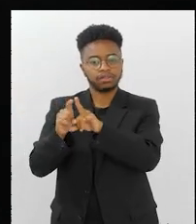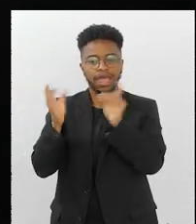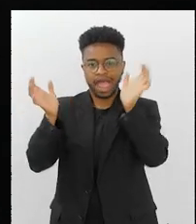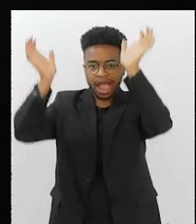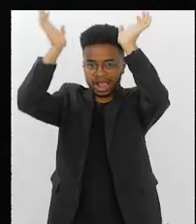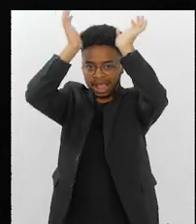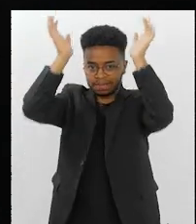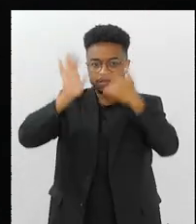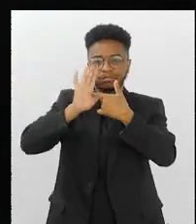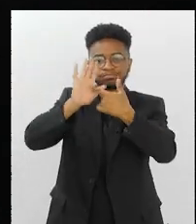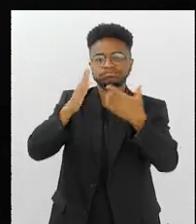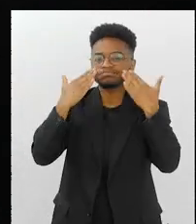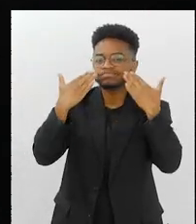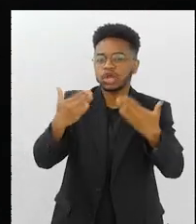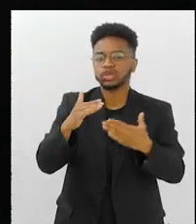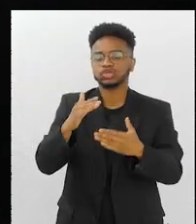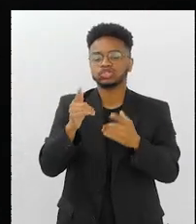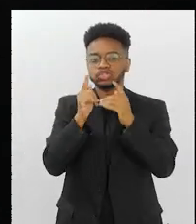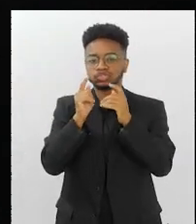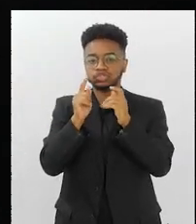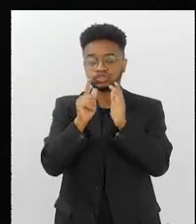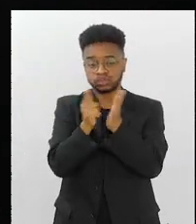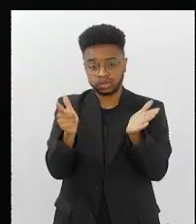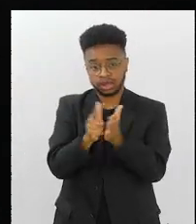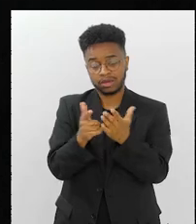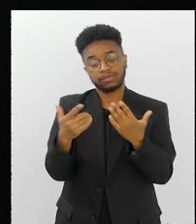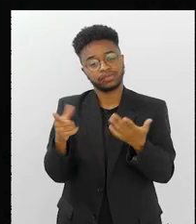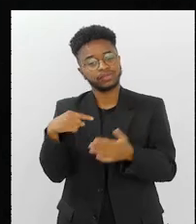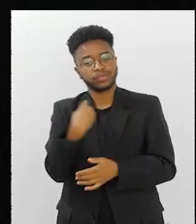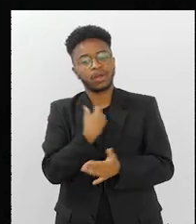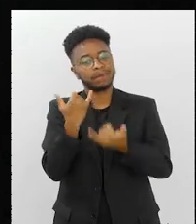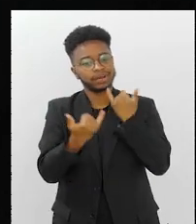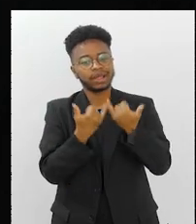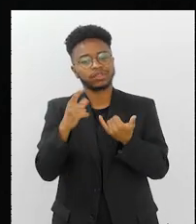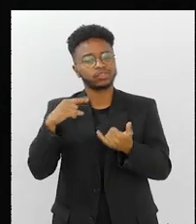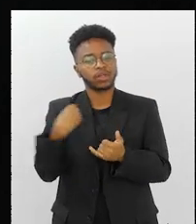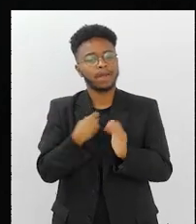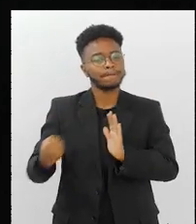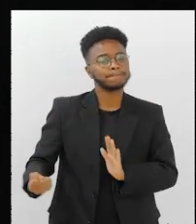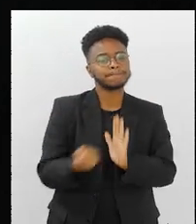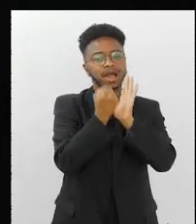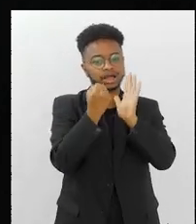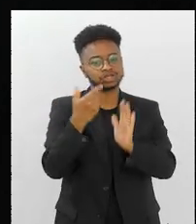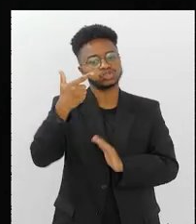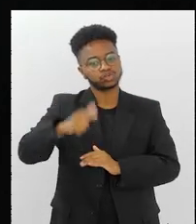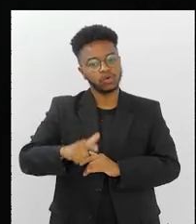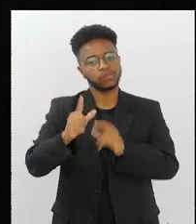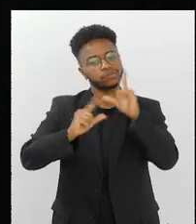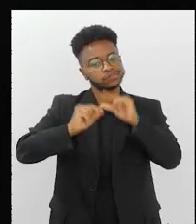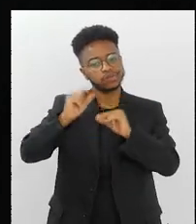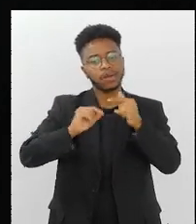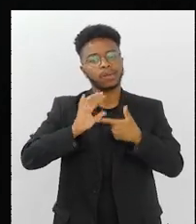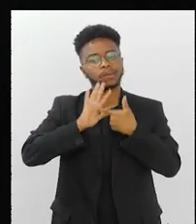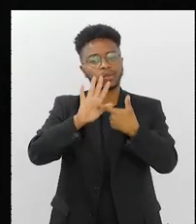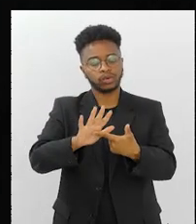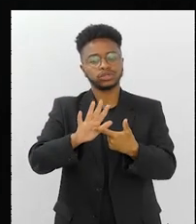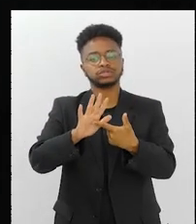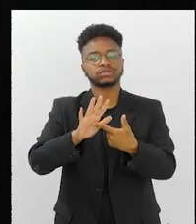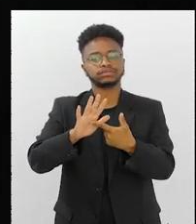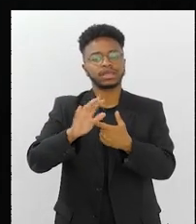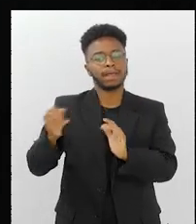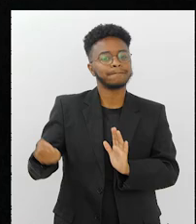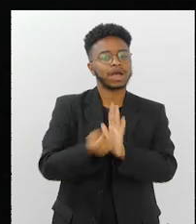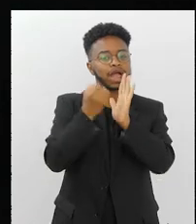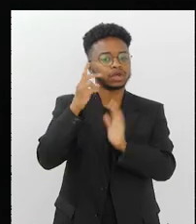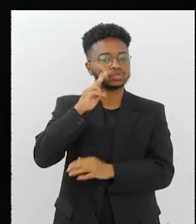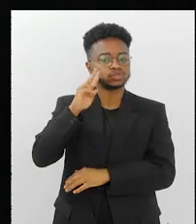Carmen na no jornal na capa eu brincava assim né eu falei a gente vai marcar mais um ano a a mocidade vai ser mais um ano Pioneiro Vamos colocar do ladinho mais um